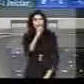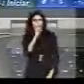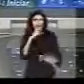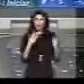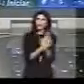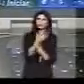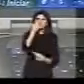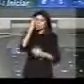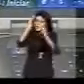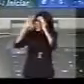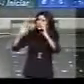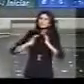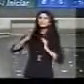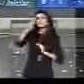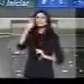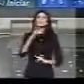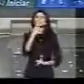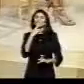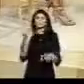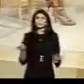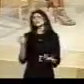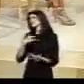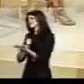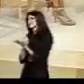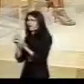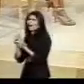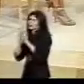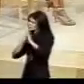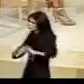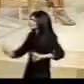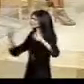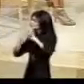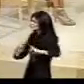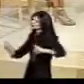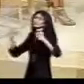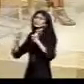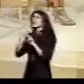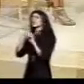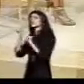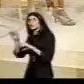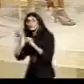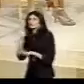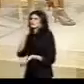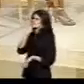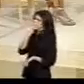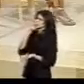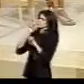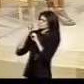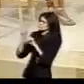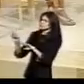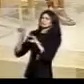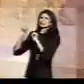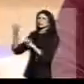fumantes, por exemplo, para eles respeitarem os não fumantes? Então, a gente tenta fazer isso com uma campanha educativa, né? A gente